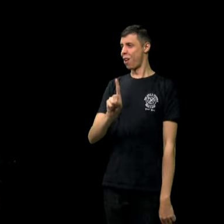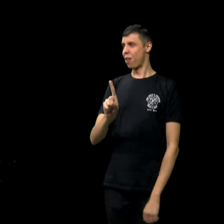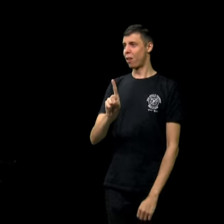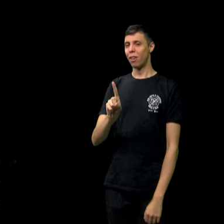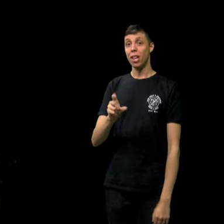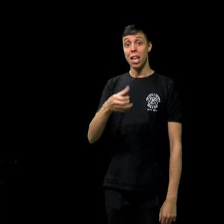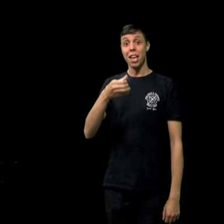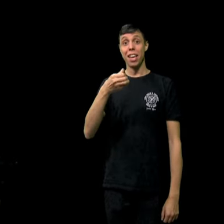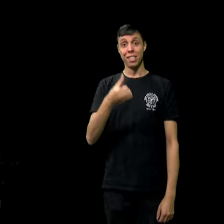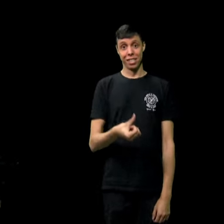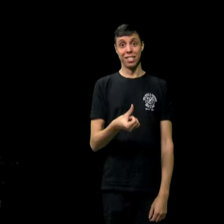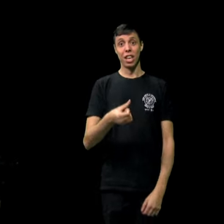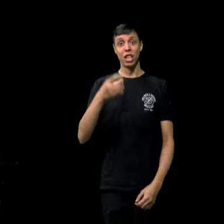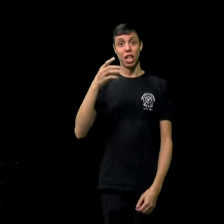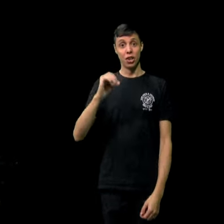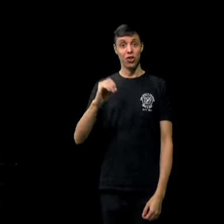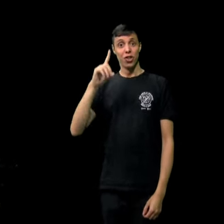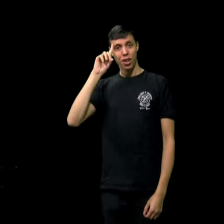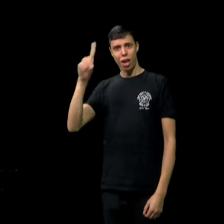demitido. Aproveite.